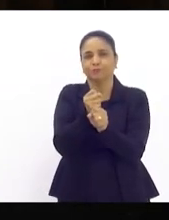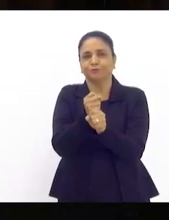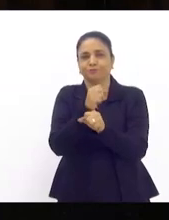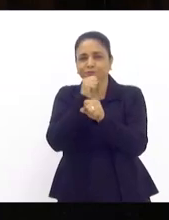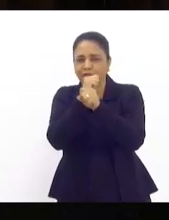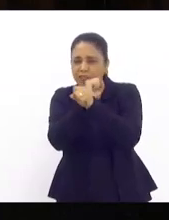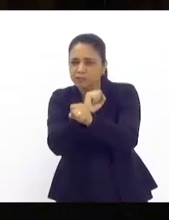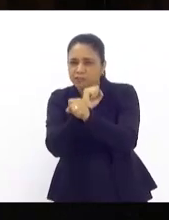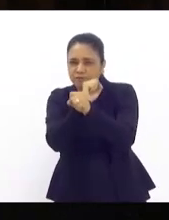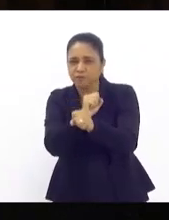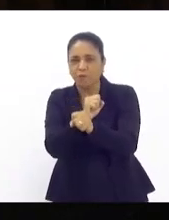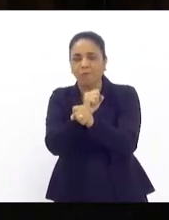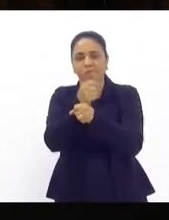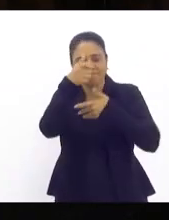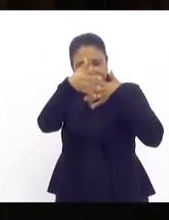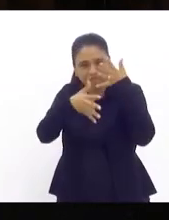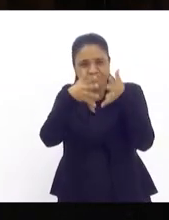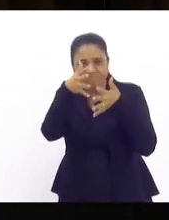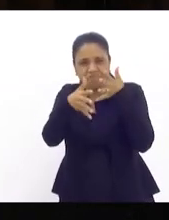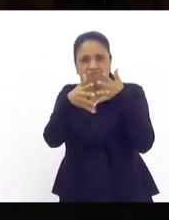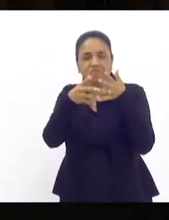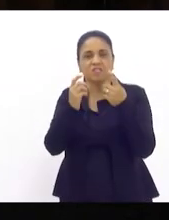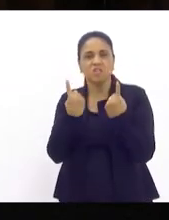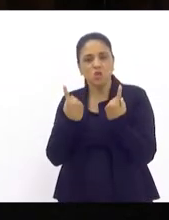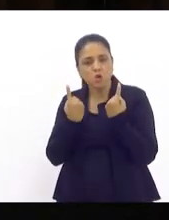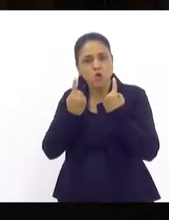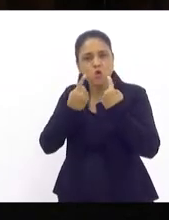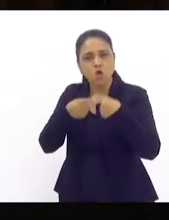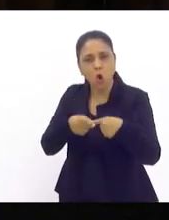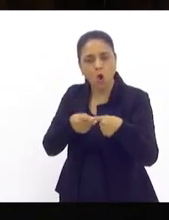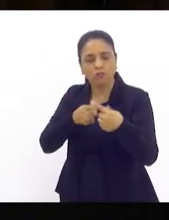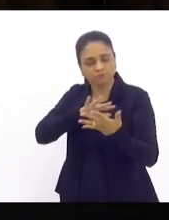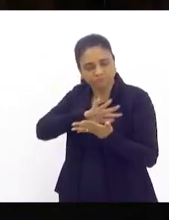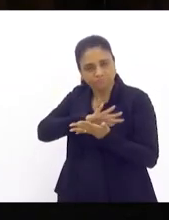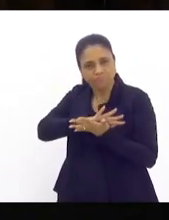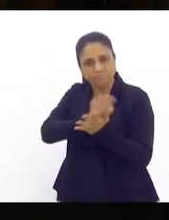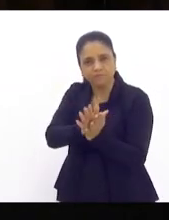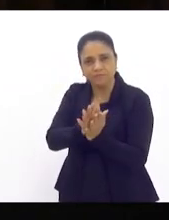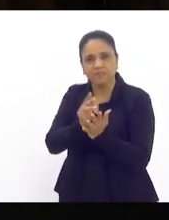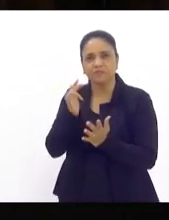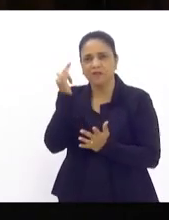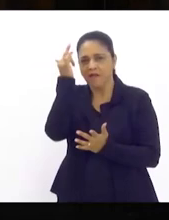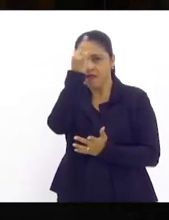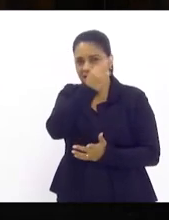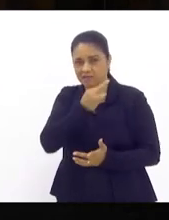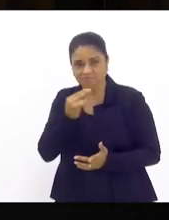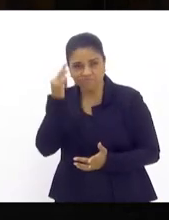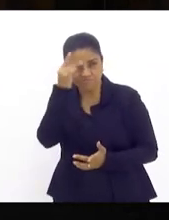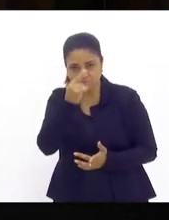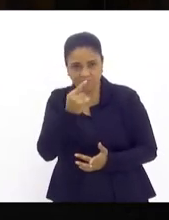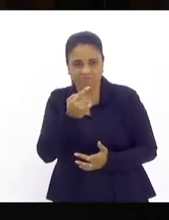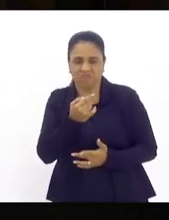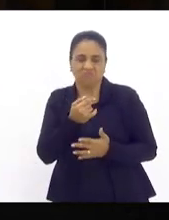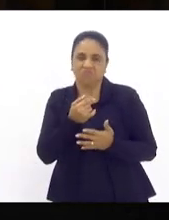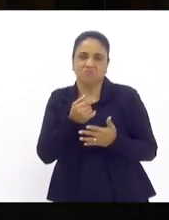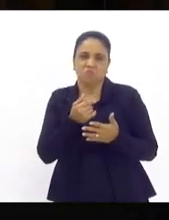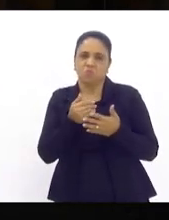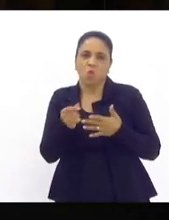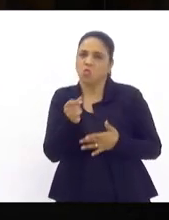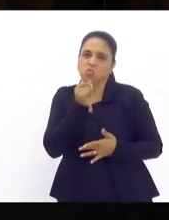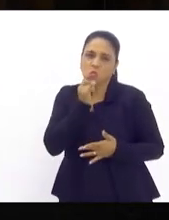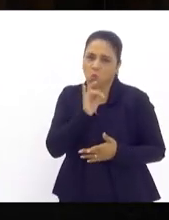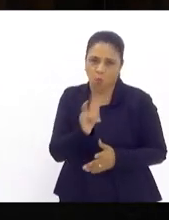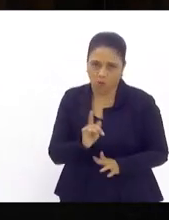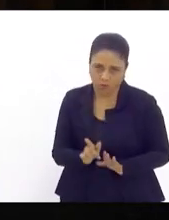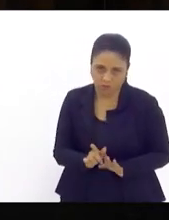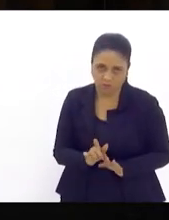combater a discriminação racial não é coisa qualquer. Nós ainda temos a